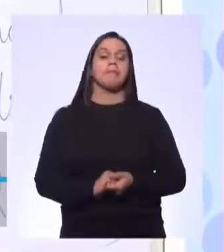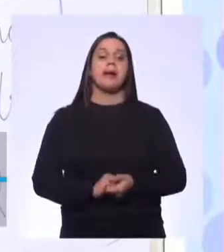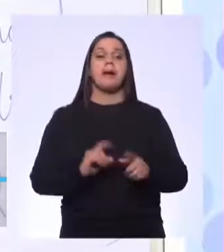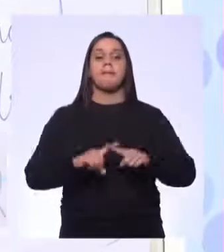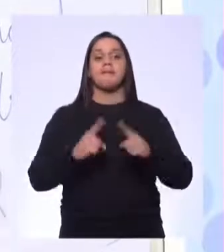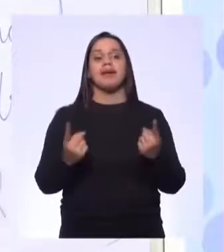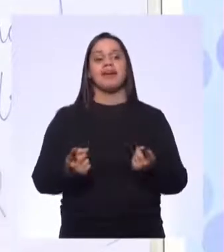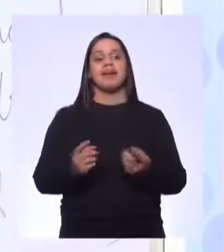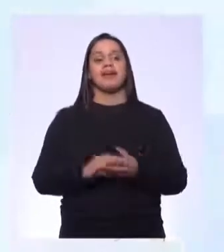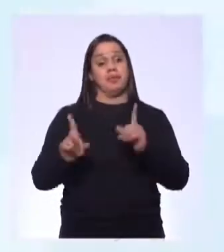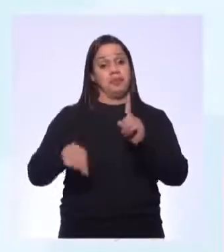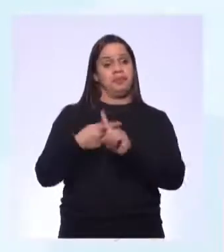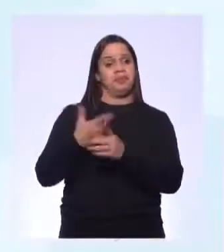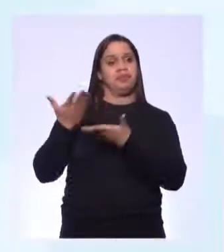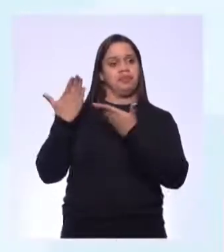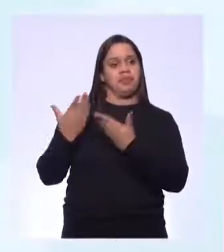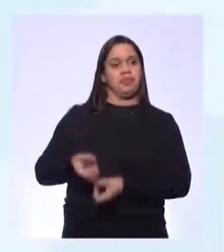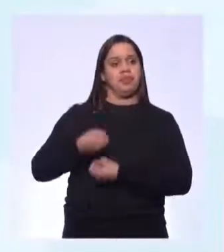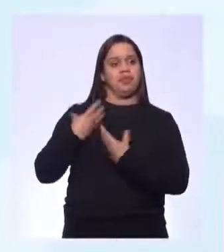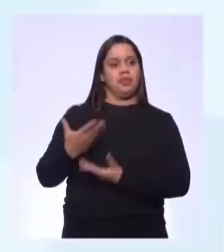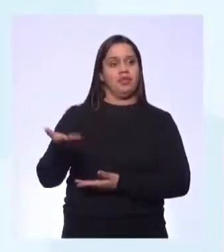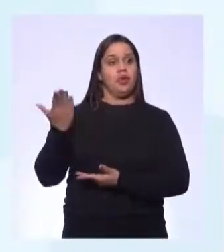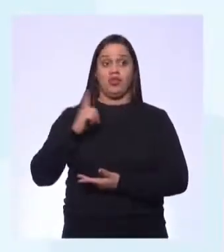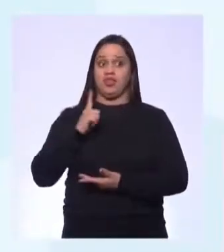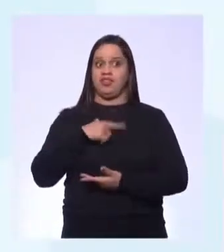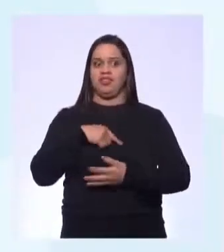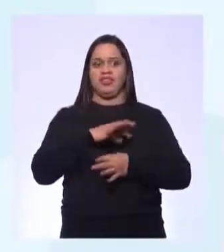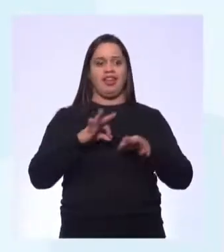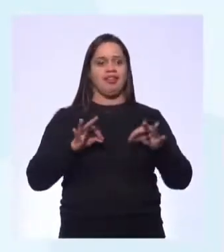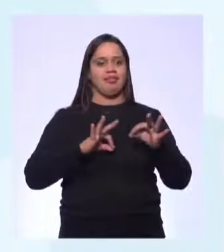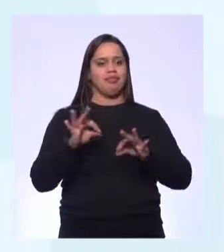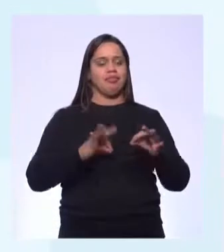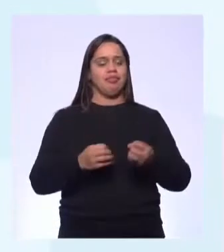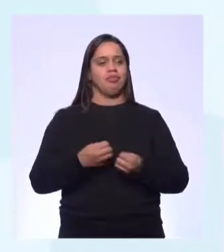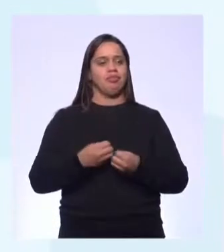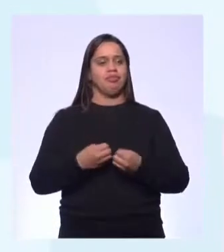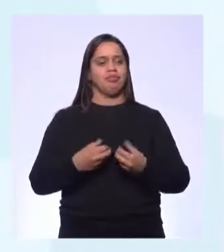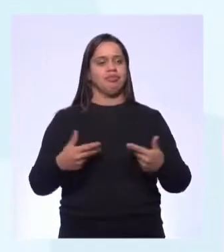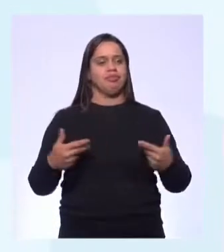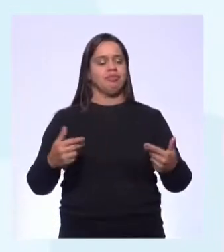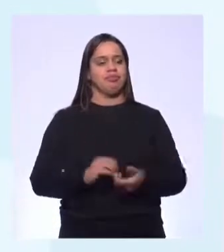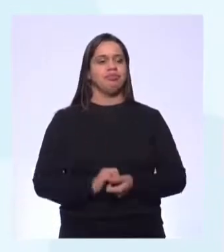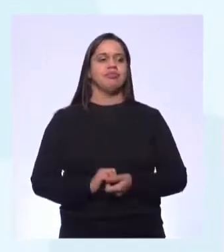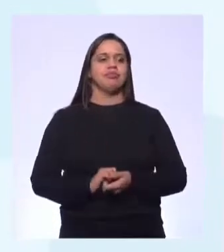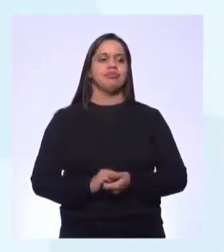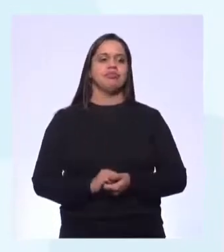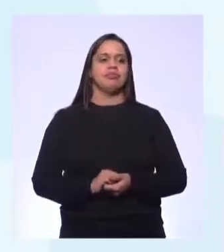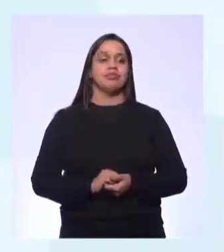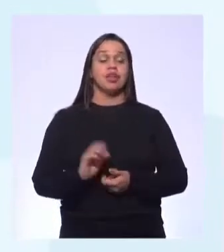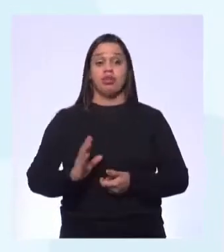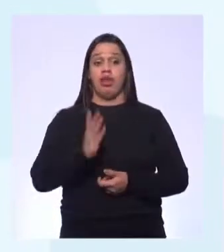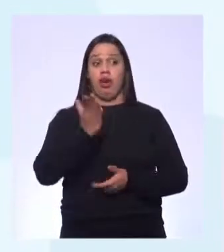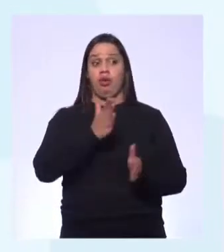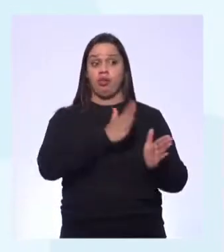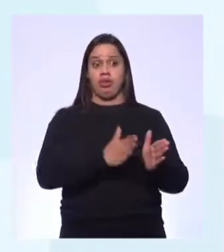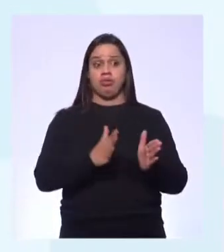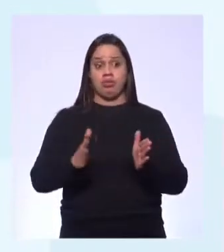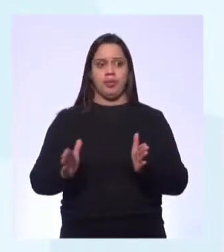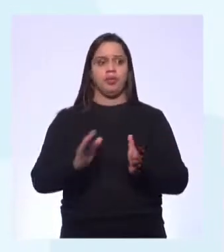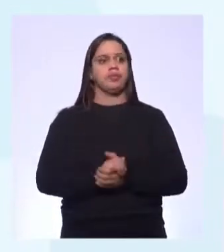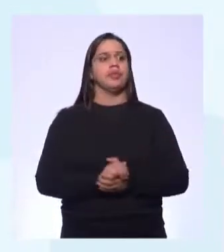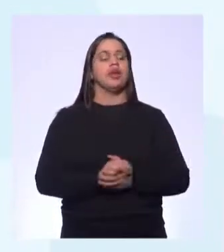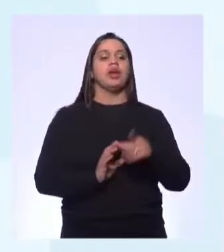mais uma informação na tela para vocês. Olha, hoje tem bastante coisa, hein? Vamos aí aos fatos, né? Então, no